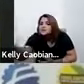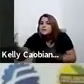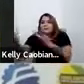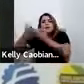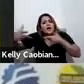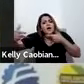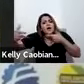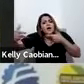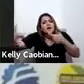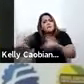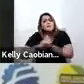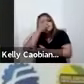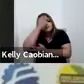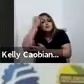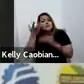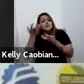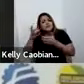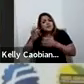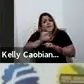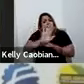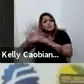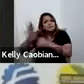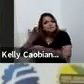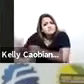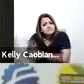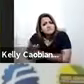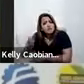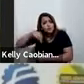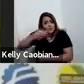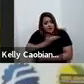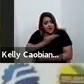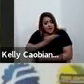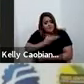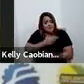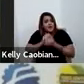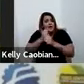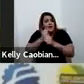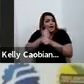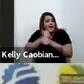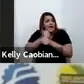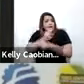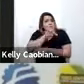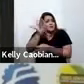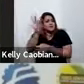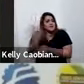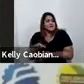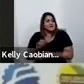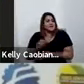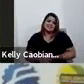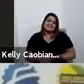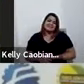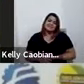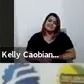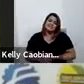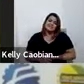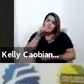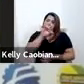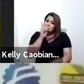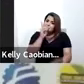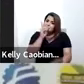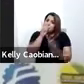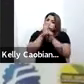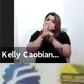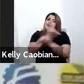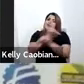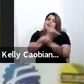que fizemos, acho que, uma amizade agora para a vida toda, porque a gente não vai desfazer os grupos, a gente vai se encontrar, vai para a chácara, fazer uma porção